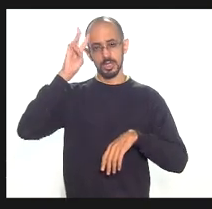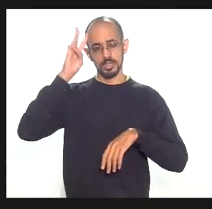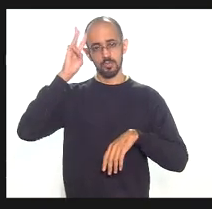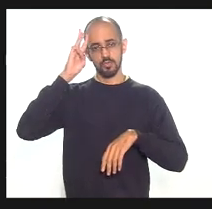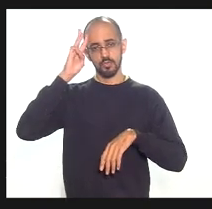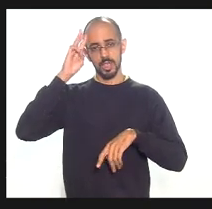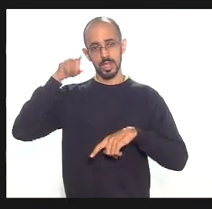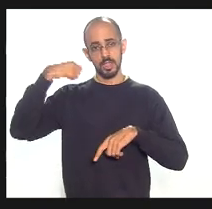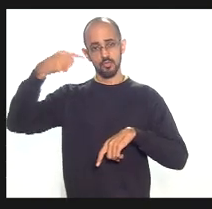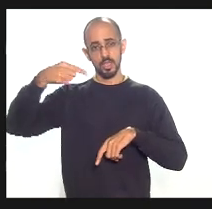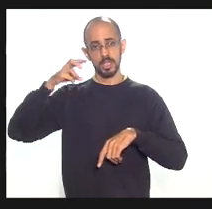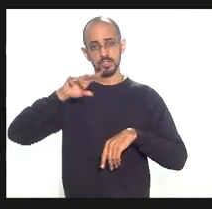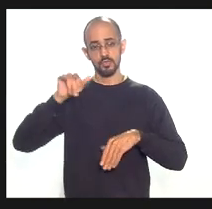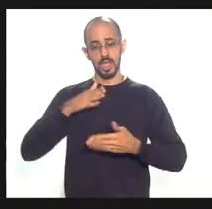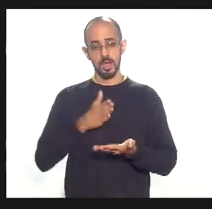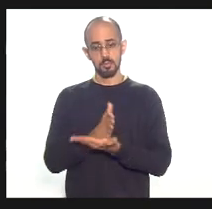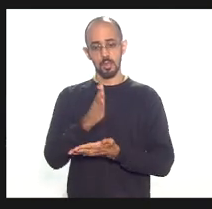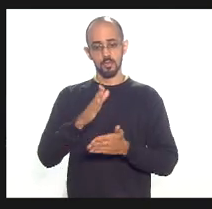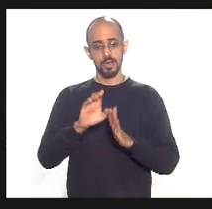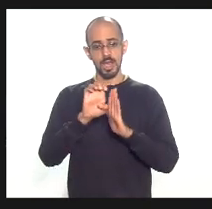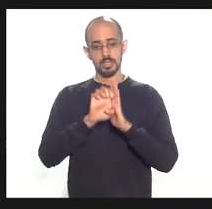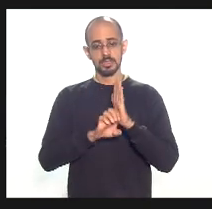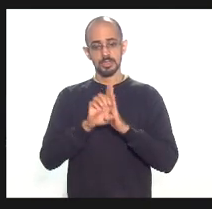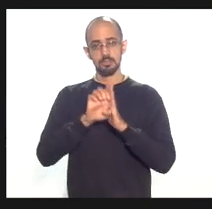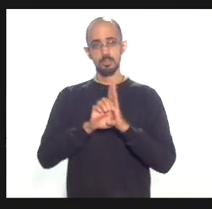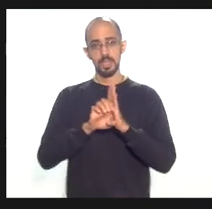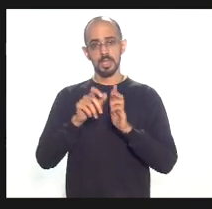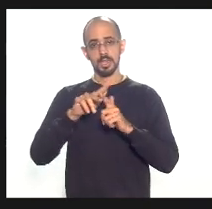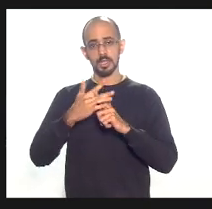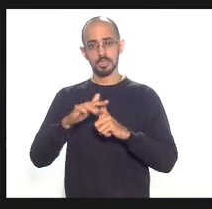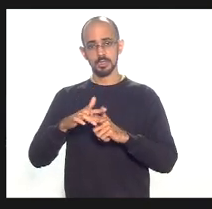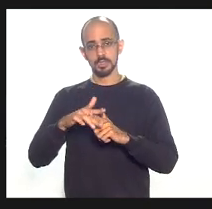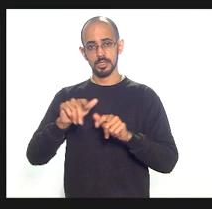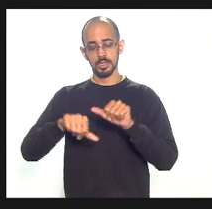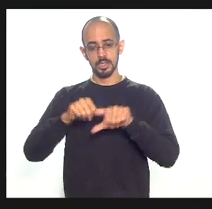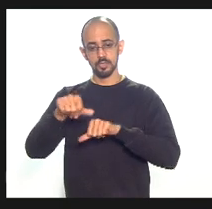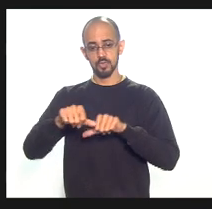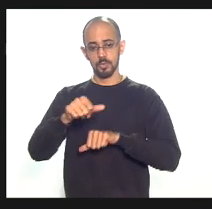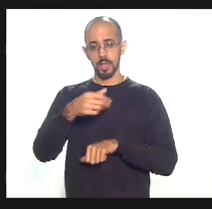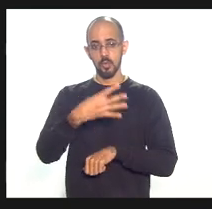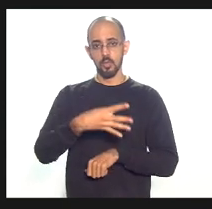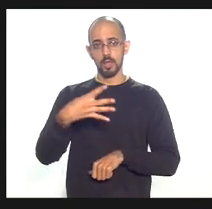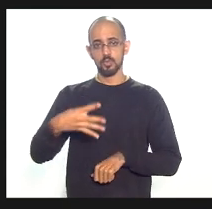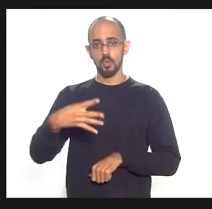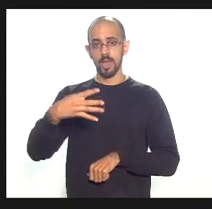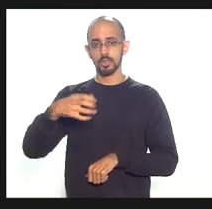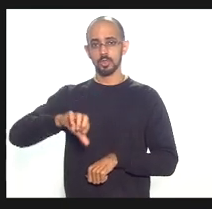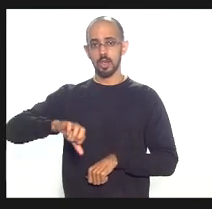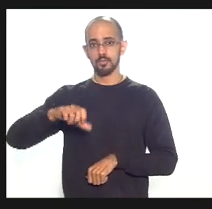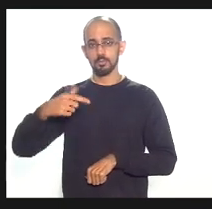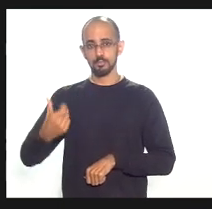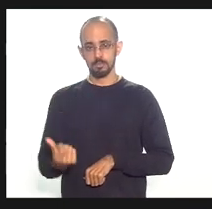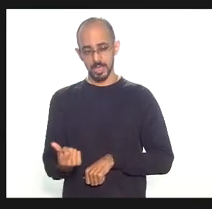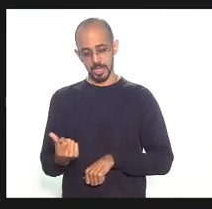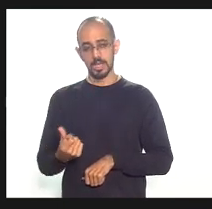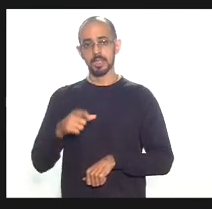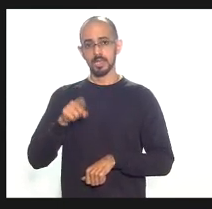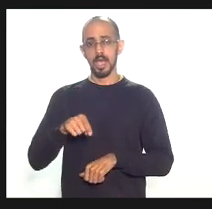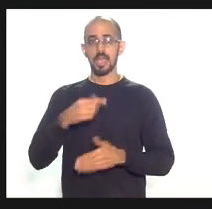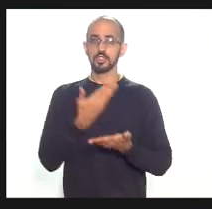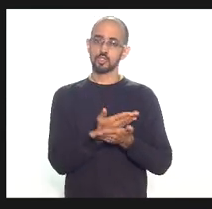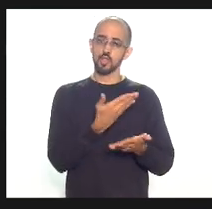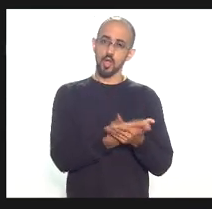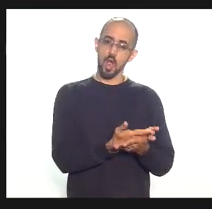aprovar nossas emendas e transformar esse projeto 4496 que é a escola com partido